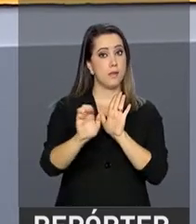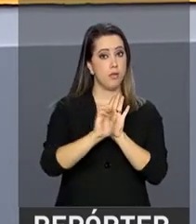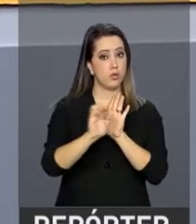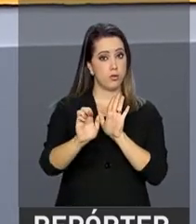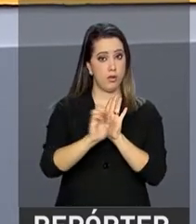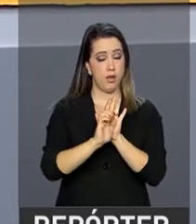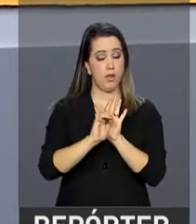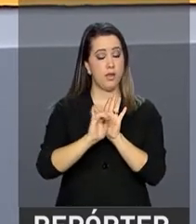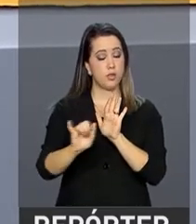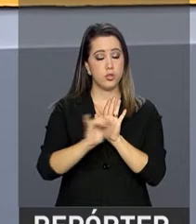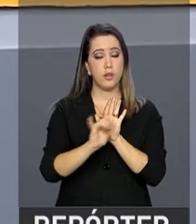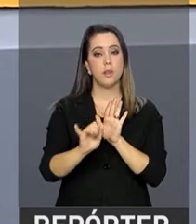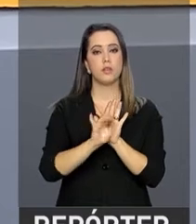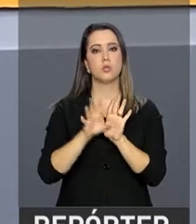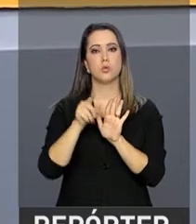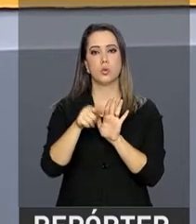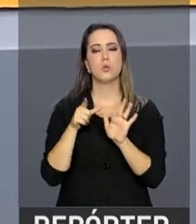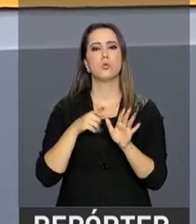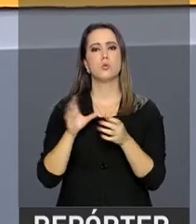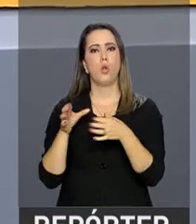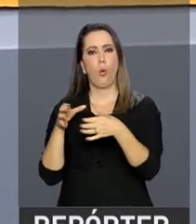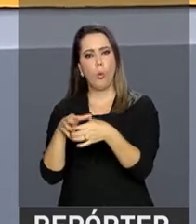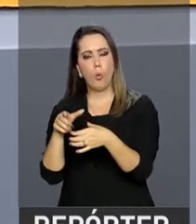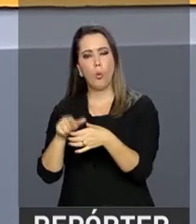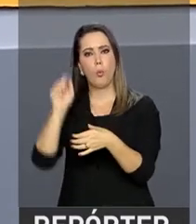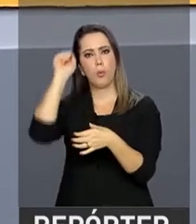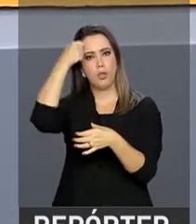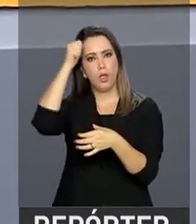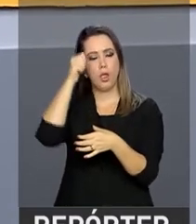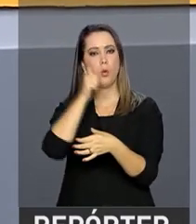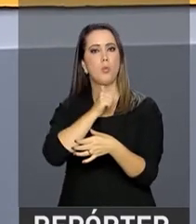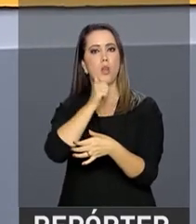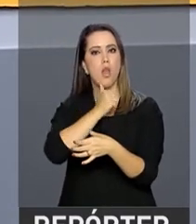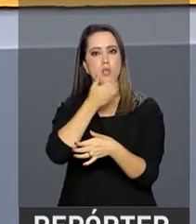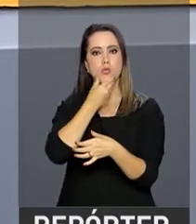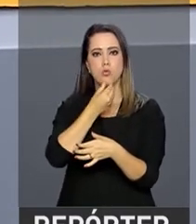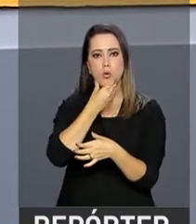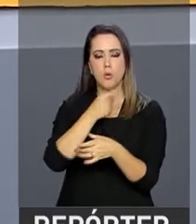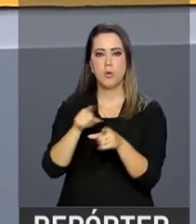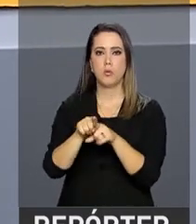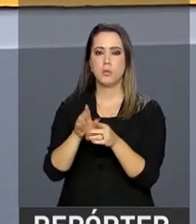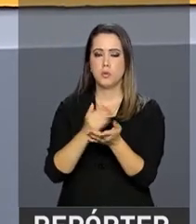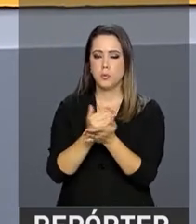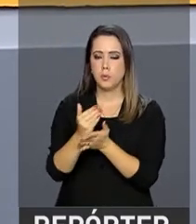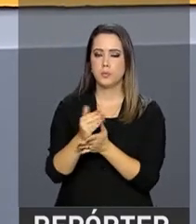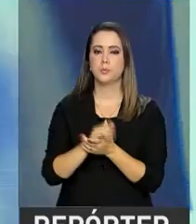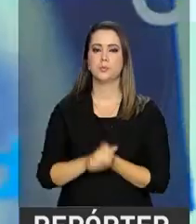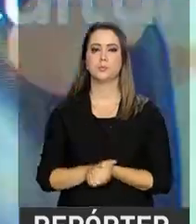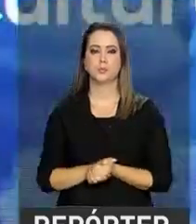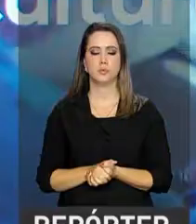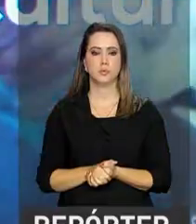sendo que todos eles possuem cotas para mulheres negros e também para cineastas iniciantes